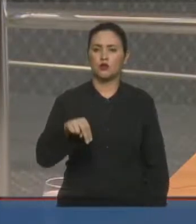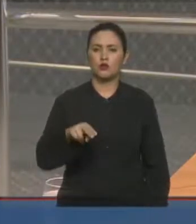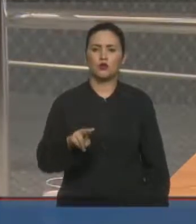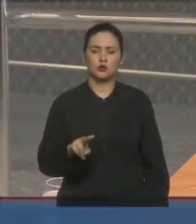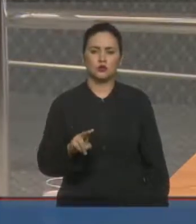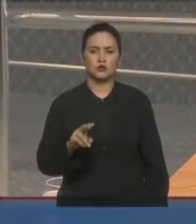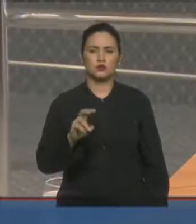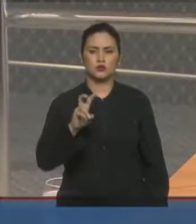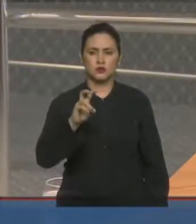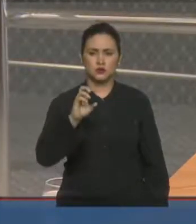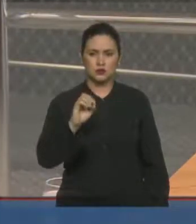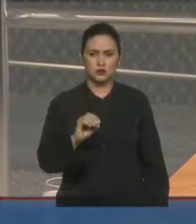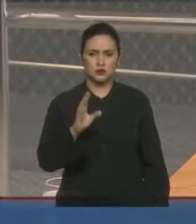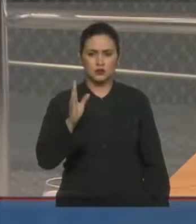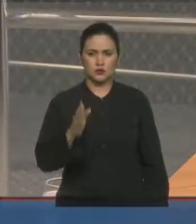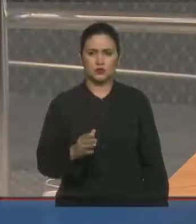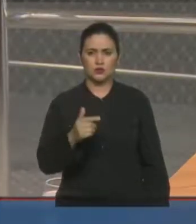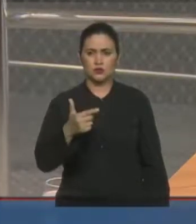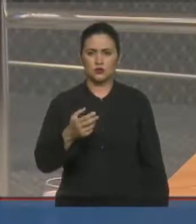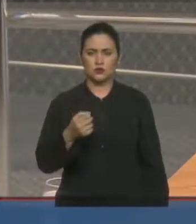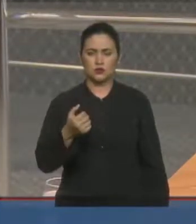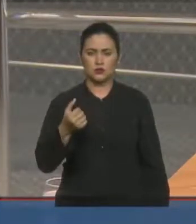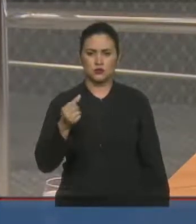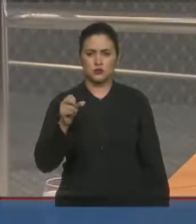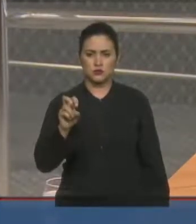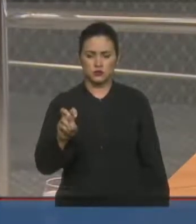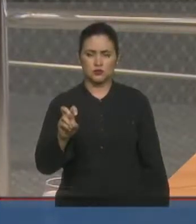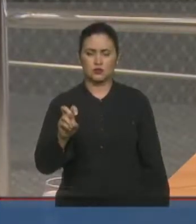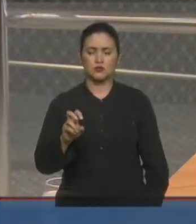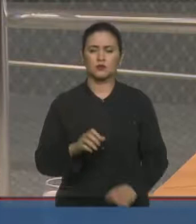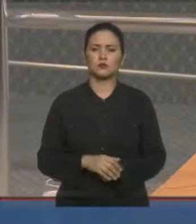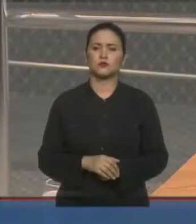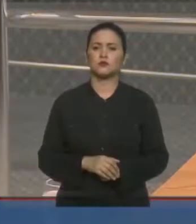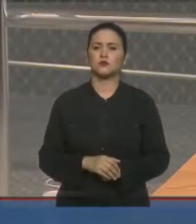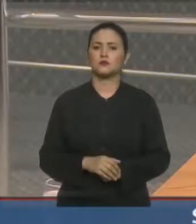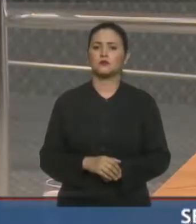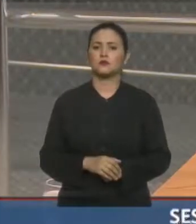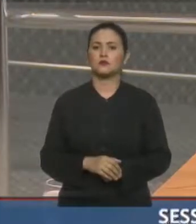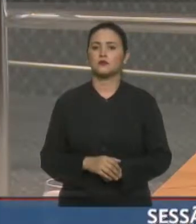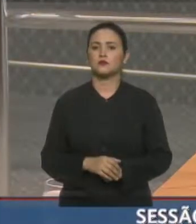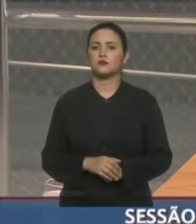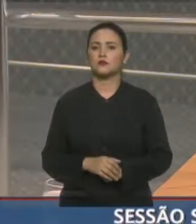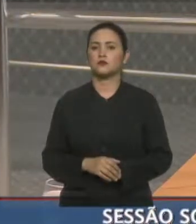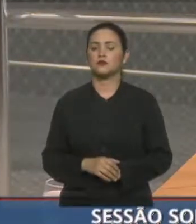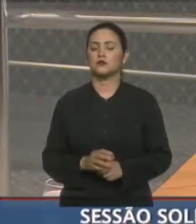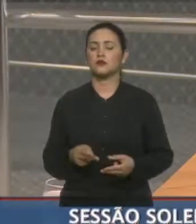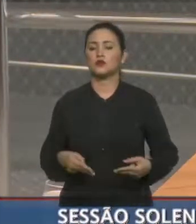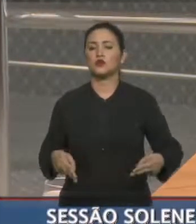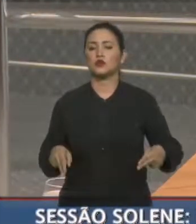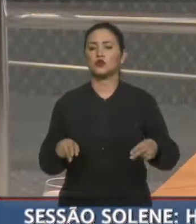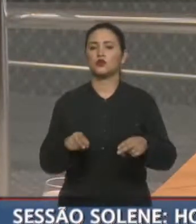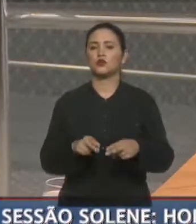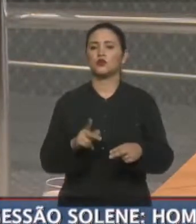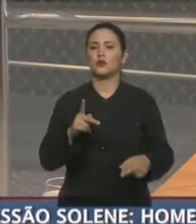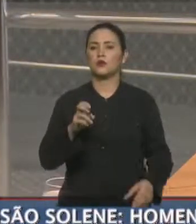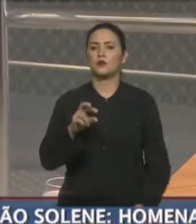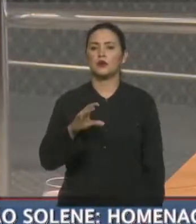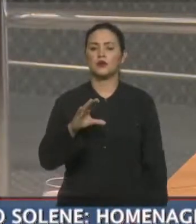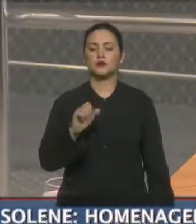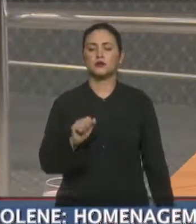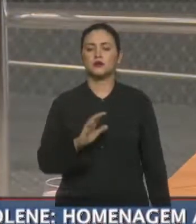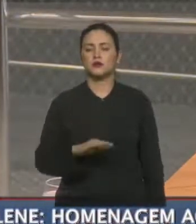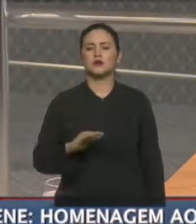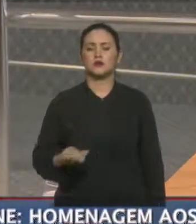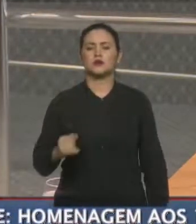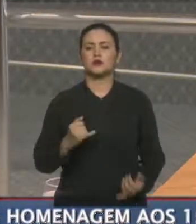50 de 2005. O Centro de Perícias Técnicas para Criança e Adolescente é mais do que uma repartição